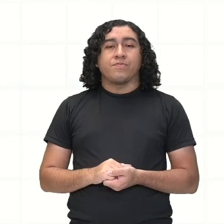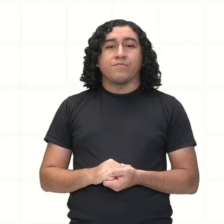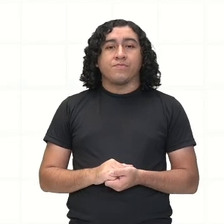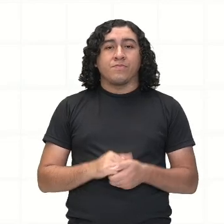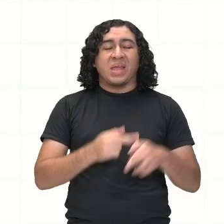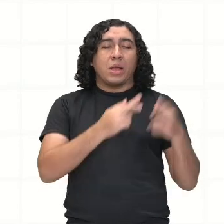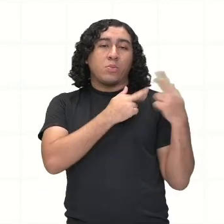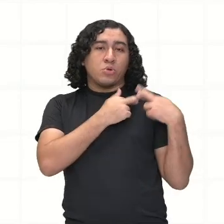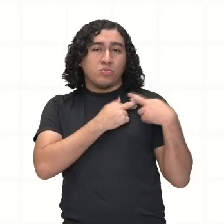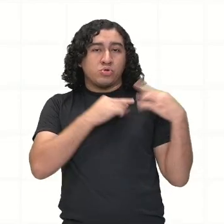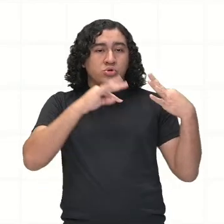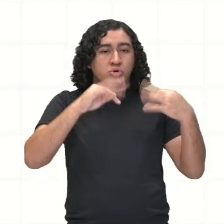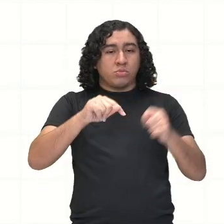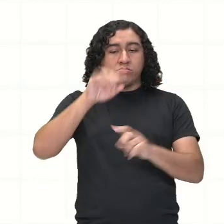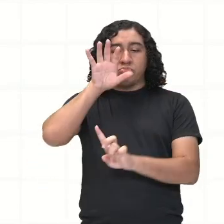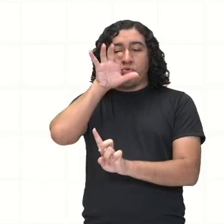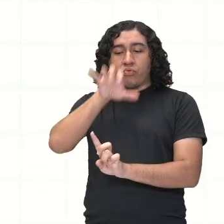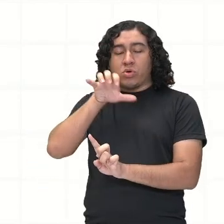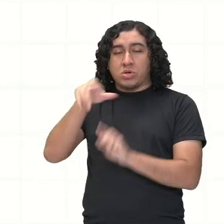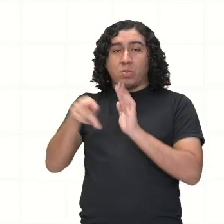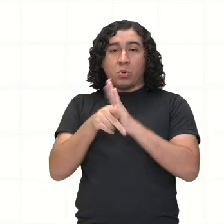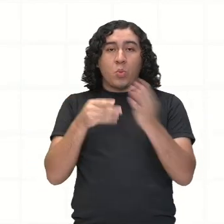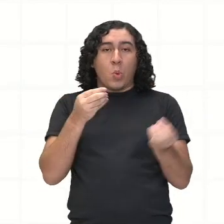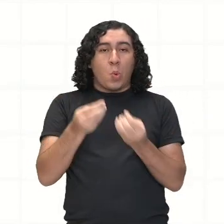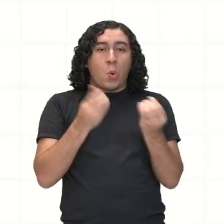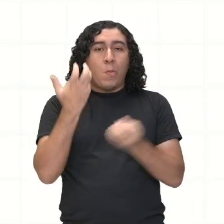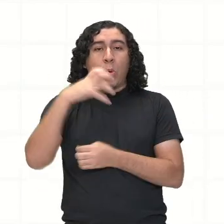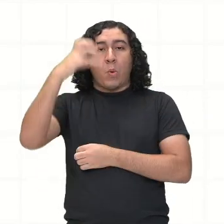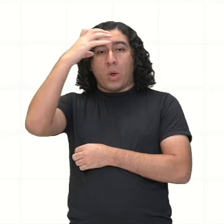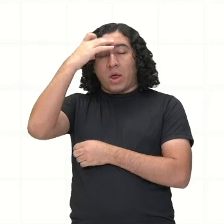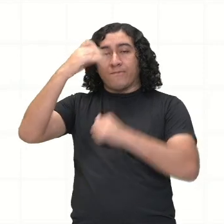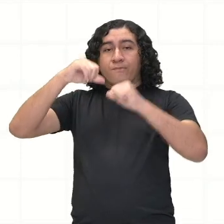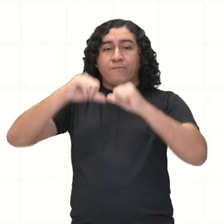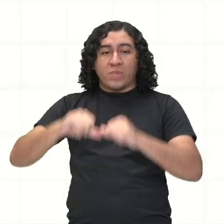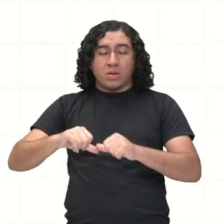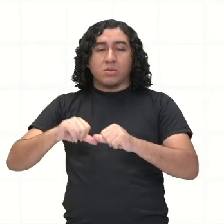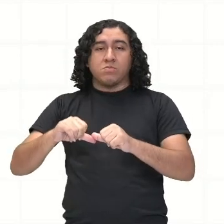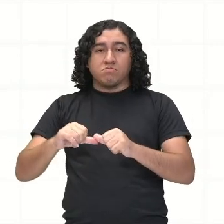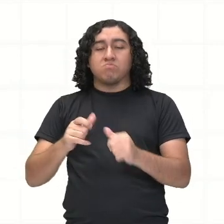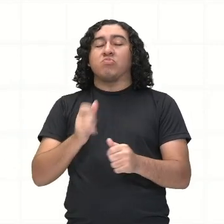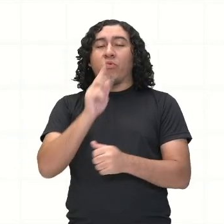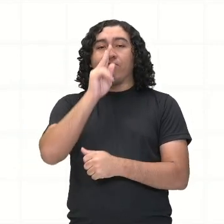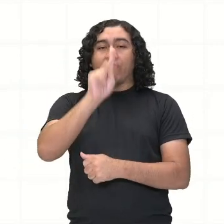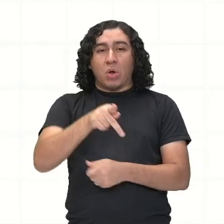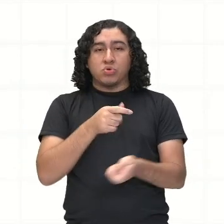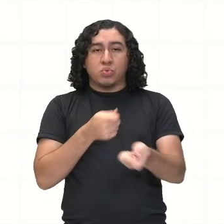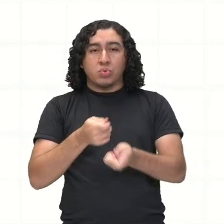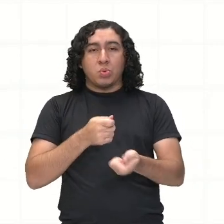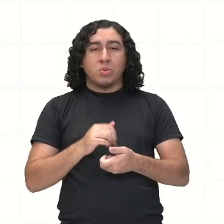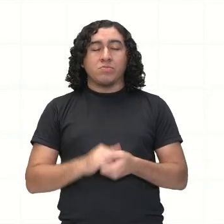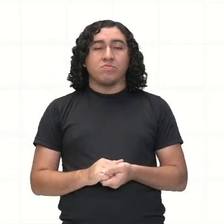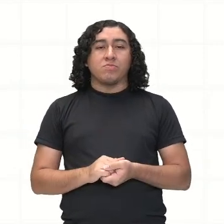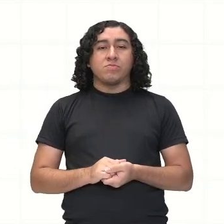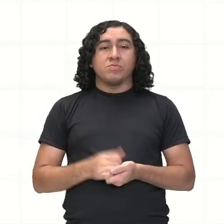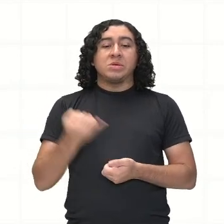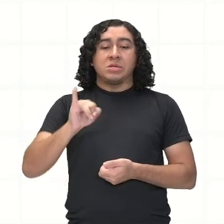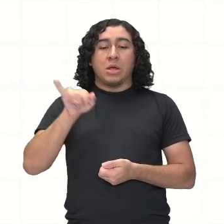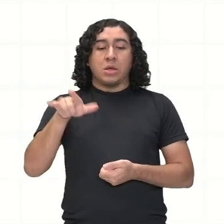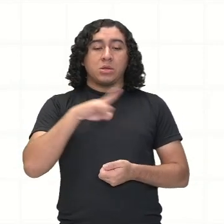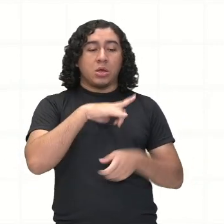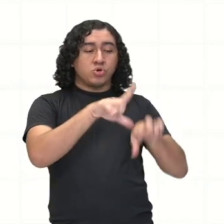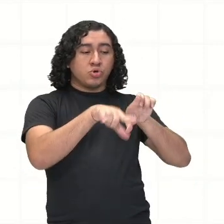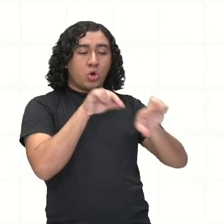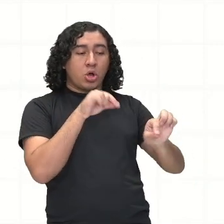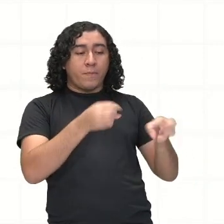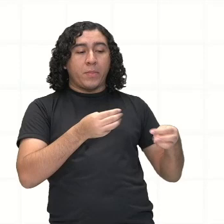na consolidação do poder do monarca. Uma vez que esse monarca ele nomeia ministros, ele vai querer